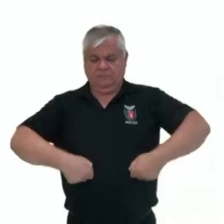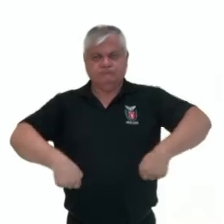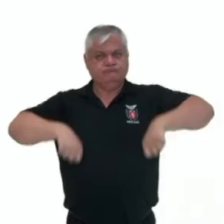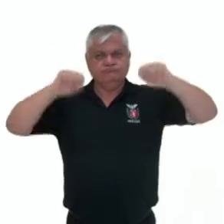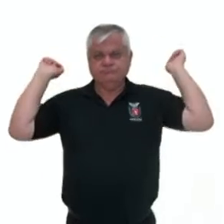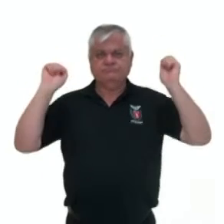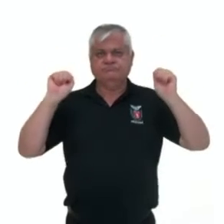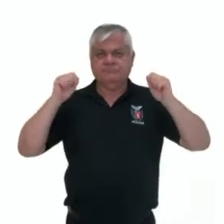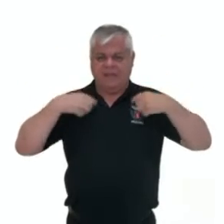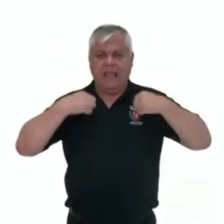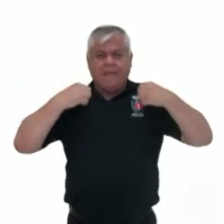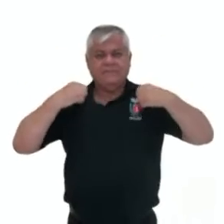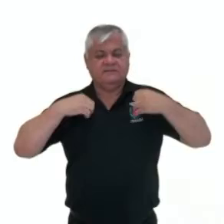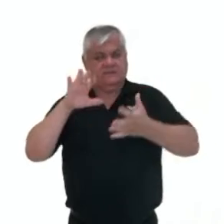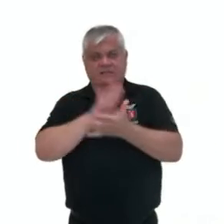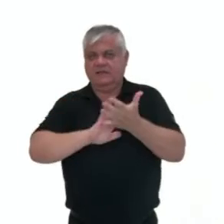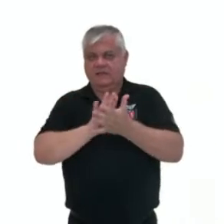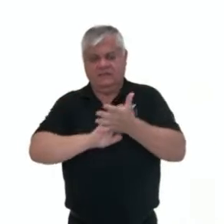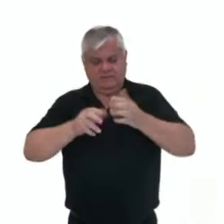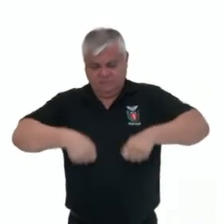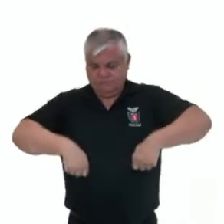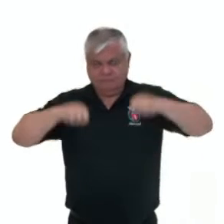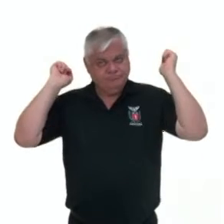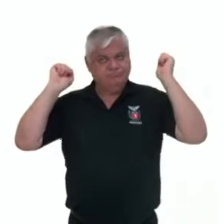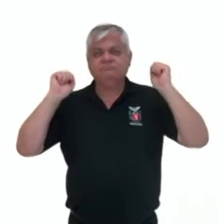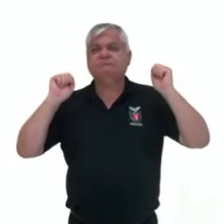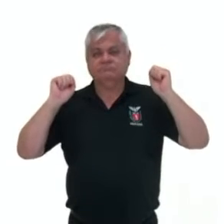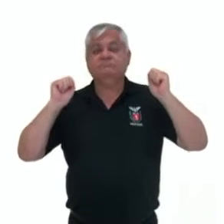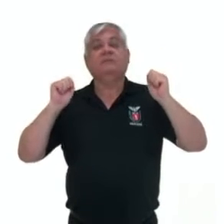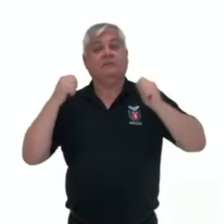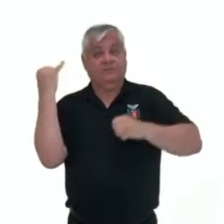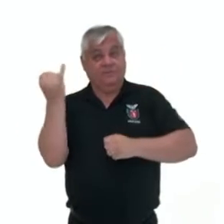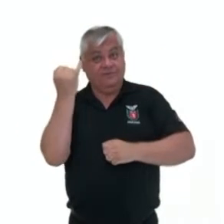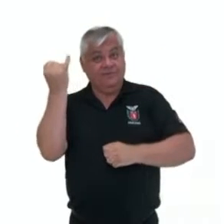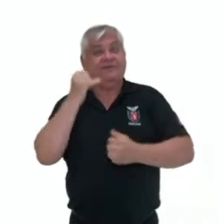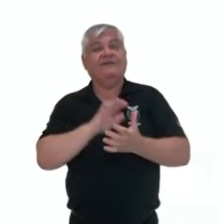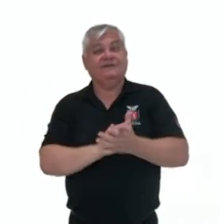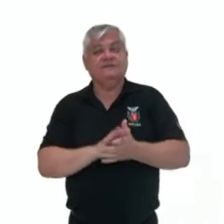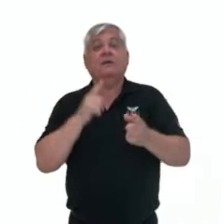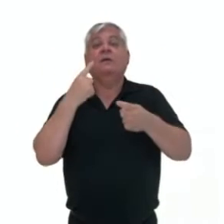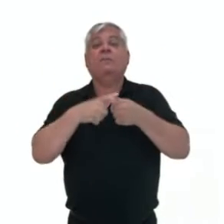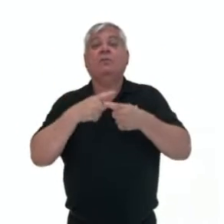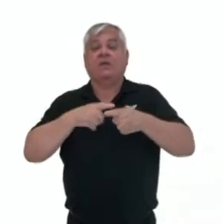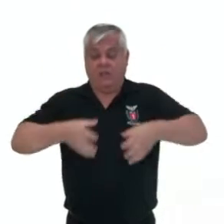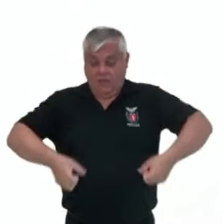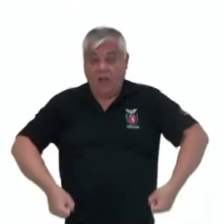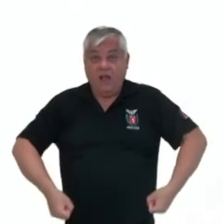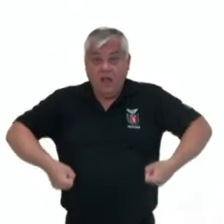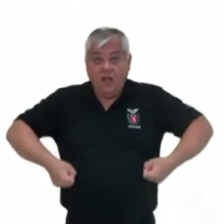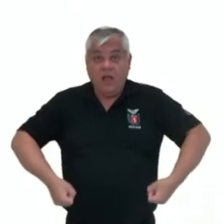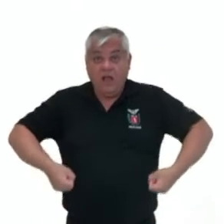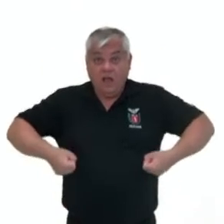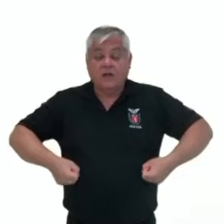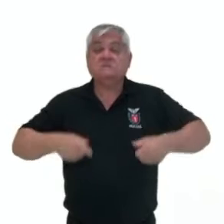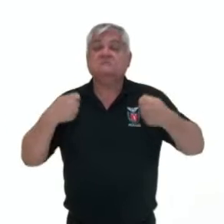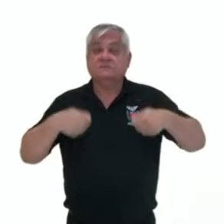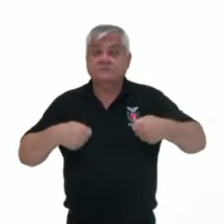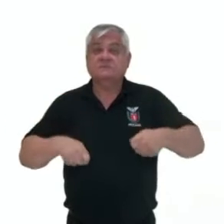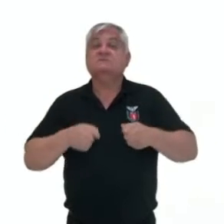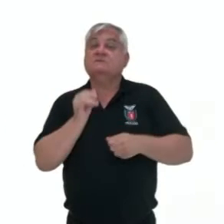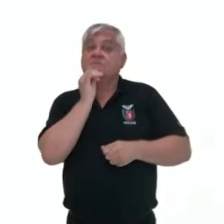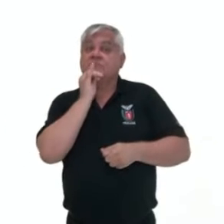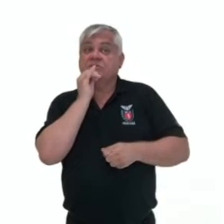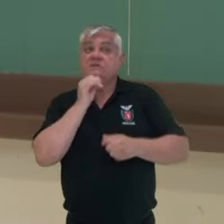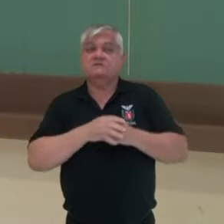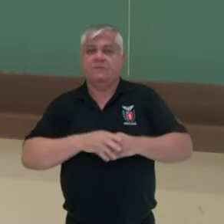ó. Outra informação bem importante é que as calças que eles utilizam tem que ser calças, elas não podem ser